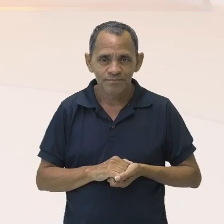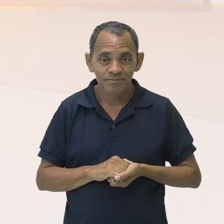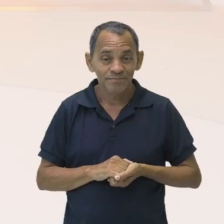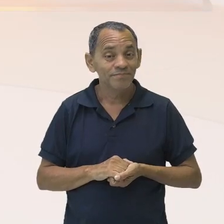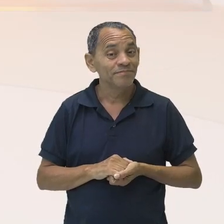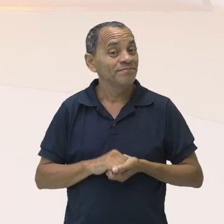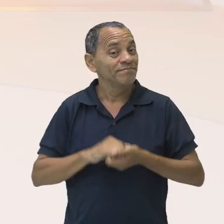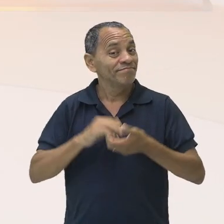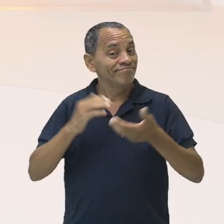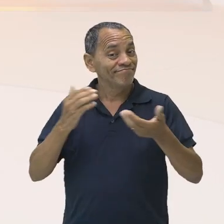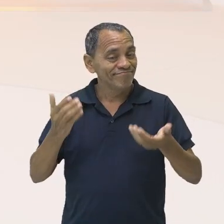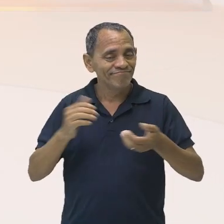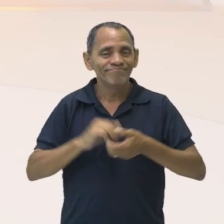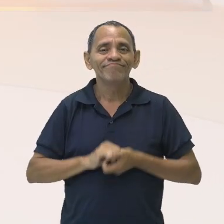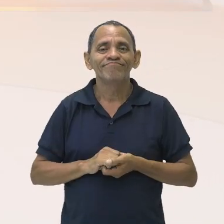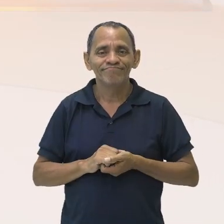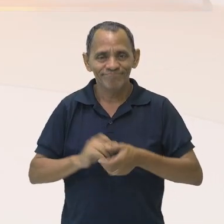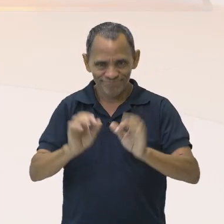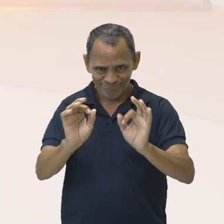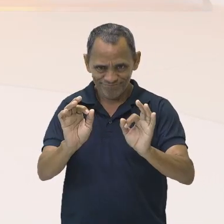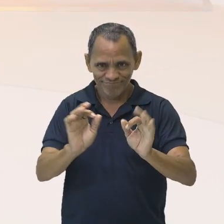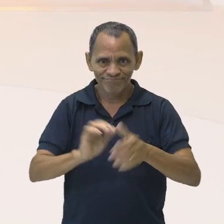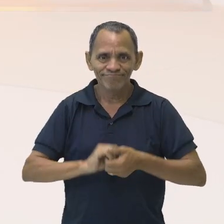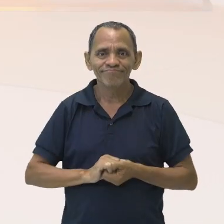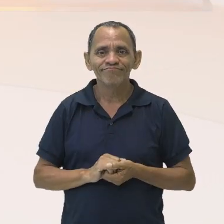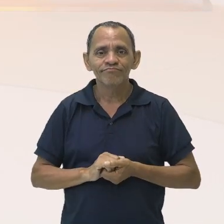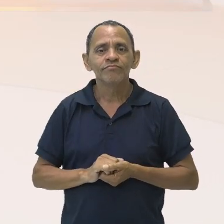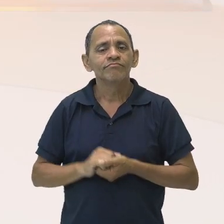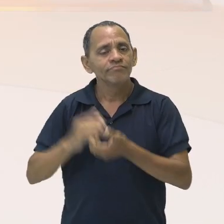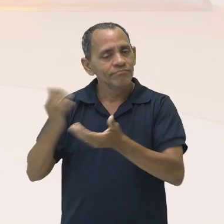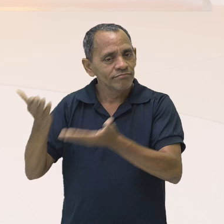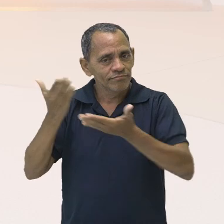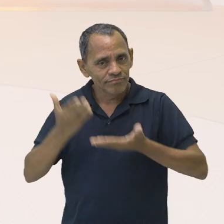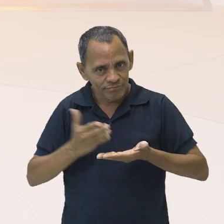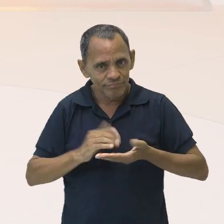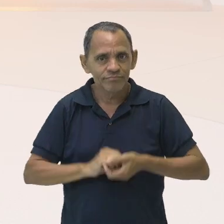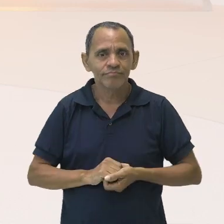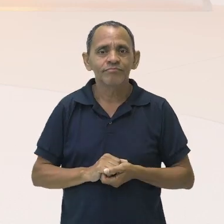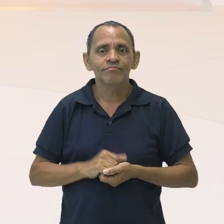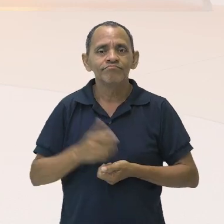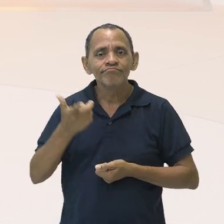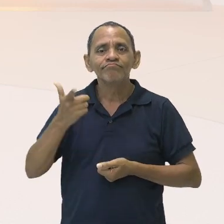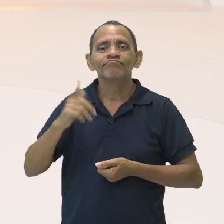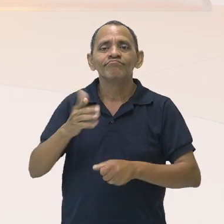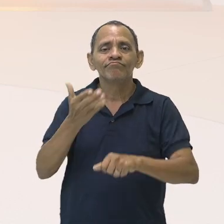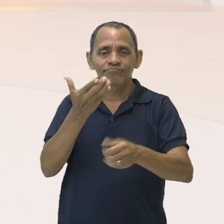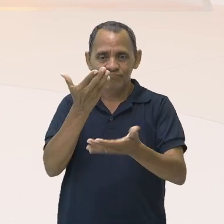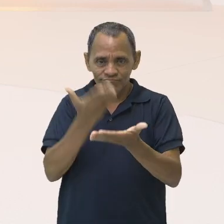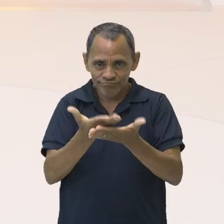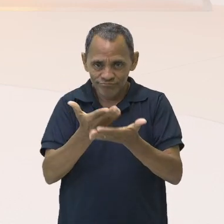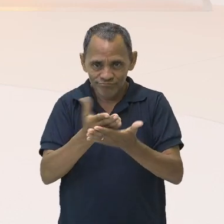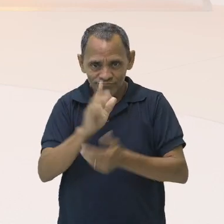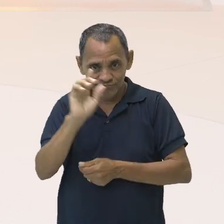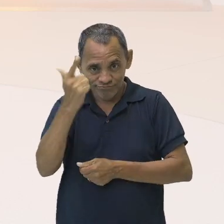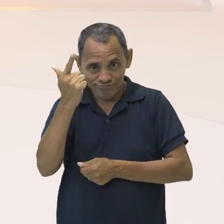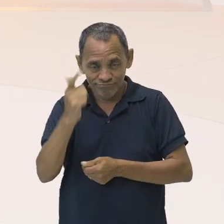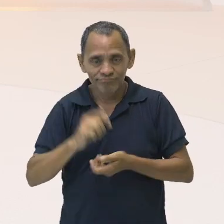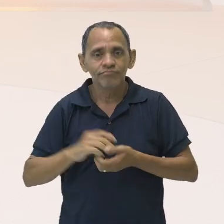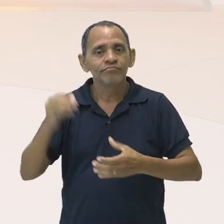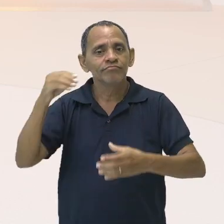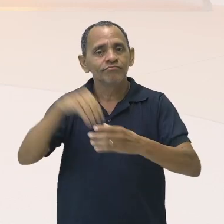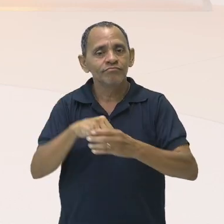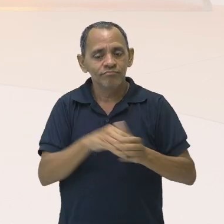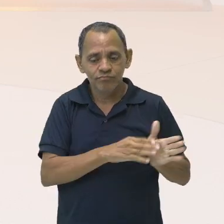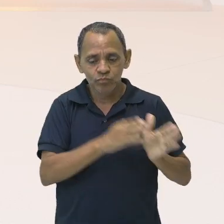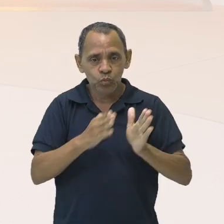E aí, pessoal, tudo certo por aí com vocês? Sejam todos bem-vindos. Esse é mais um momento das nossas aulas de geografia dentro da nossa